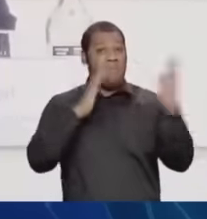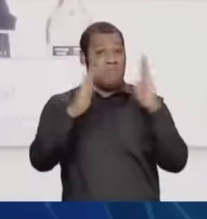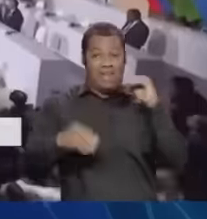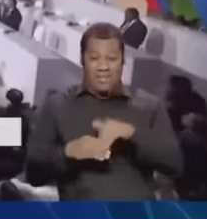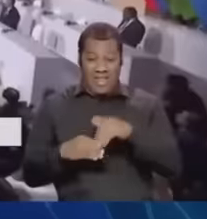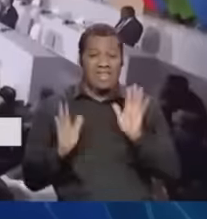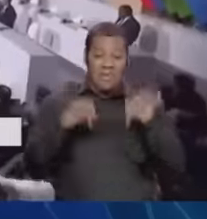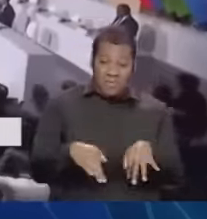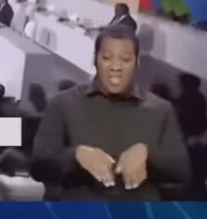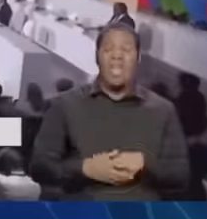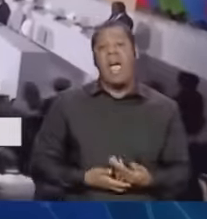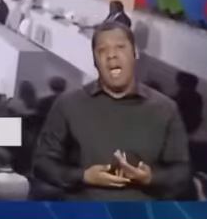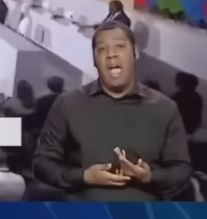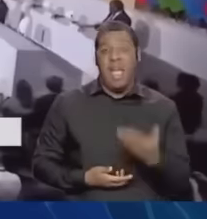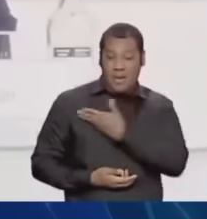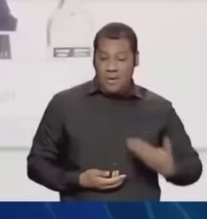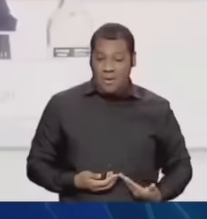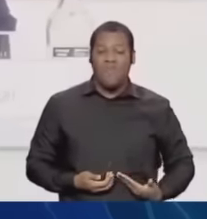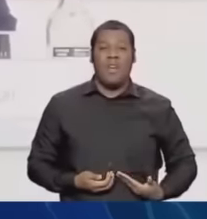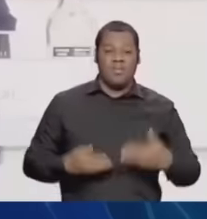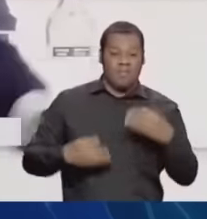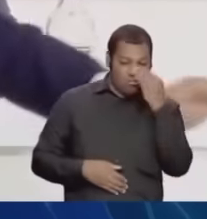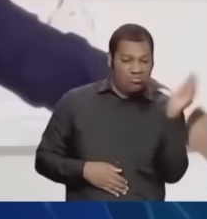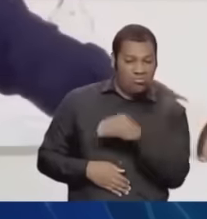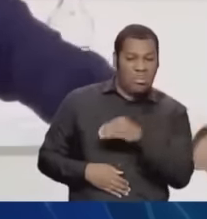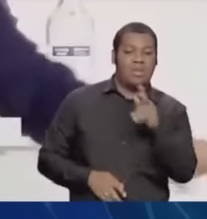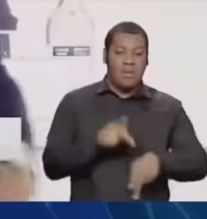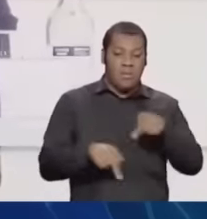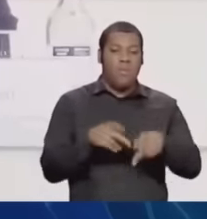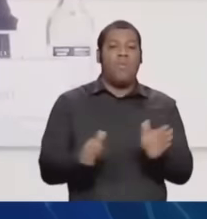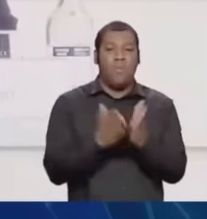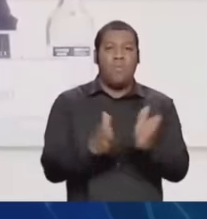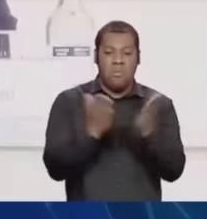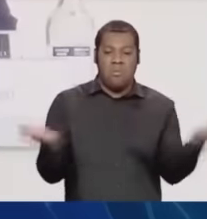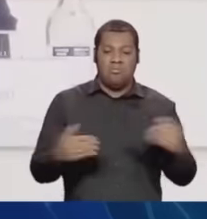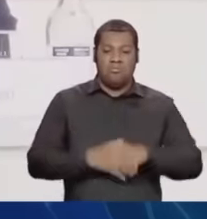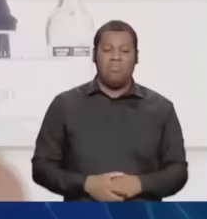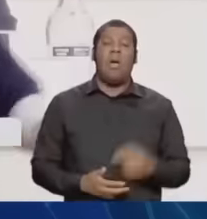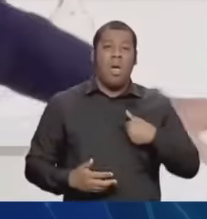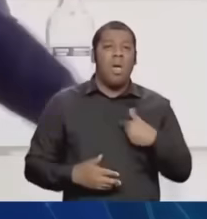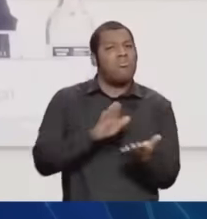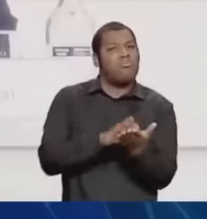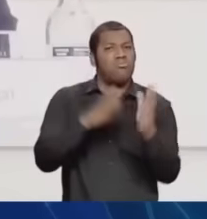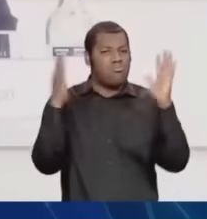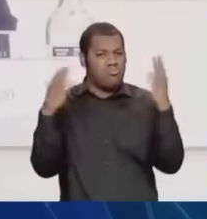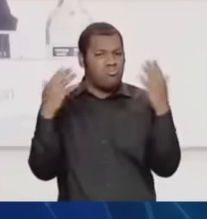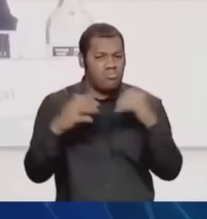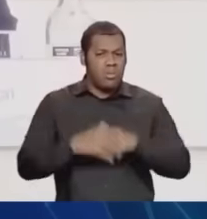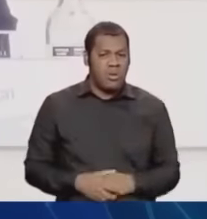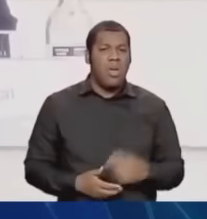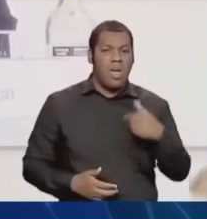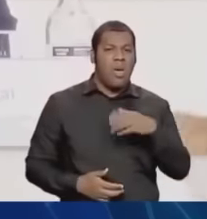segue. Então, é importante, e eu quero te dar os parabéns por esse encontro aqui. Eu, por exemplo, conheci um plano